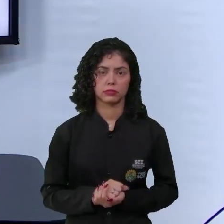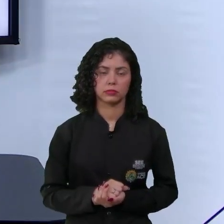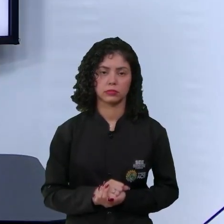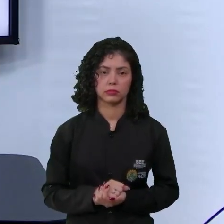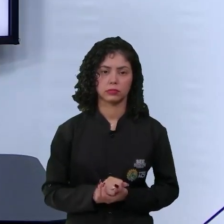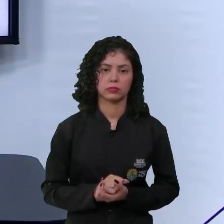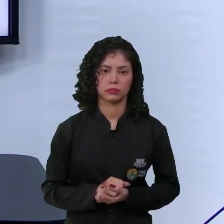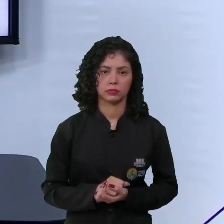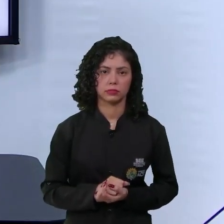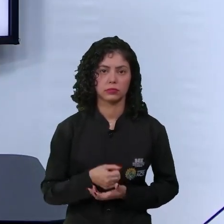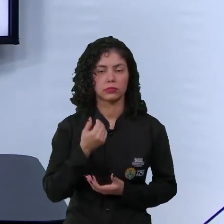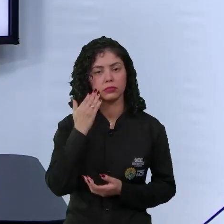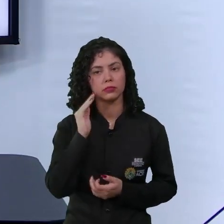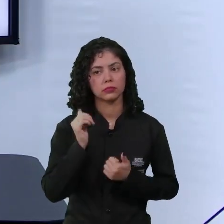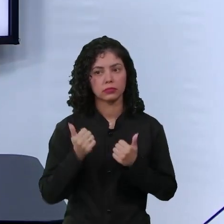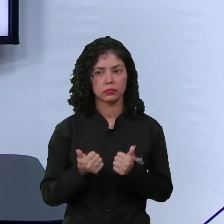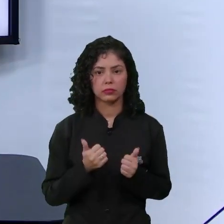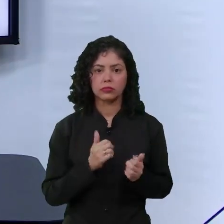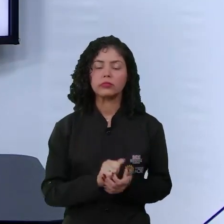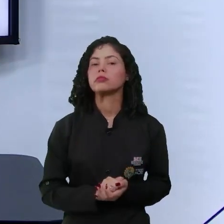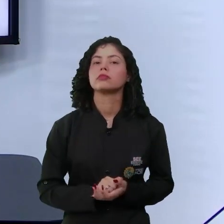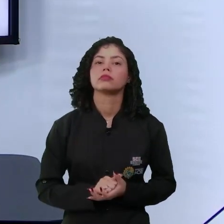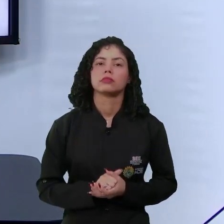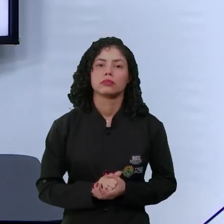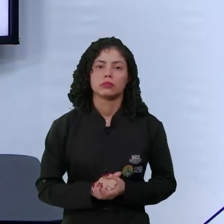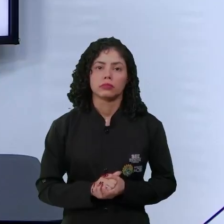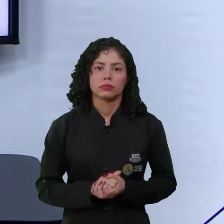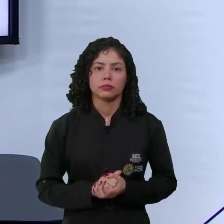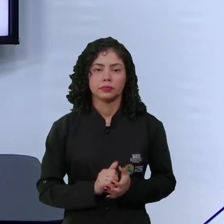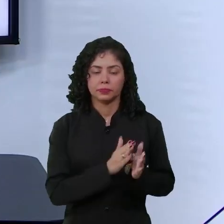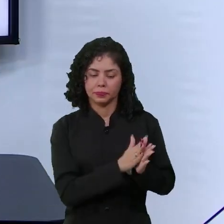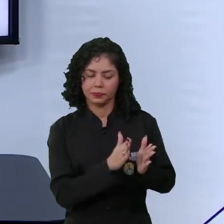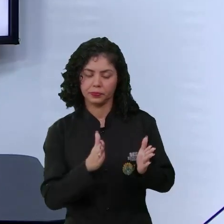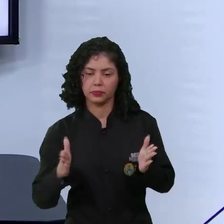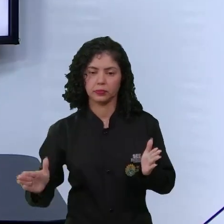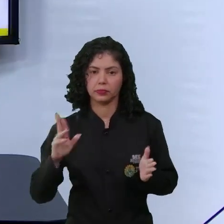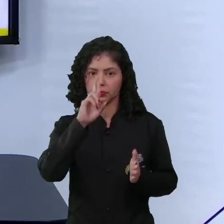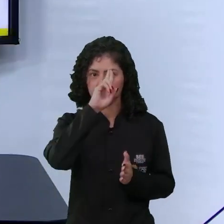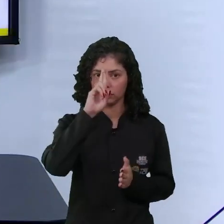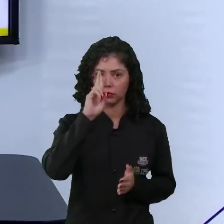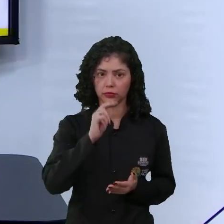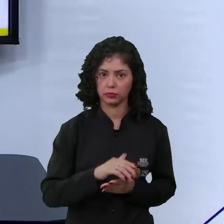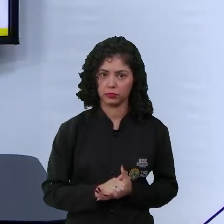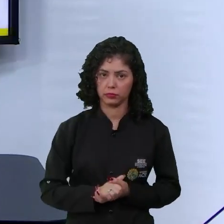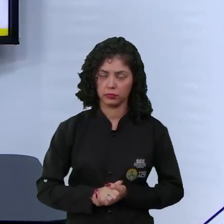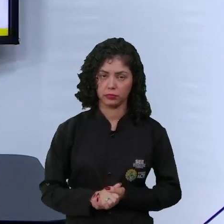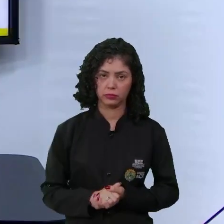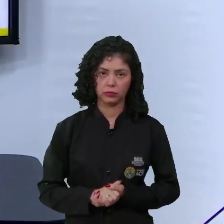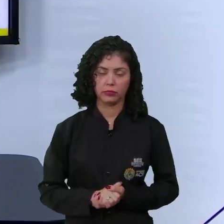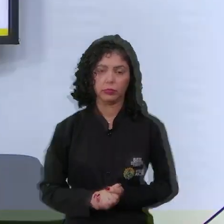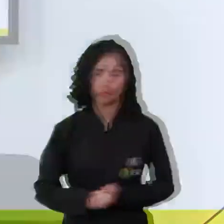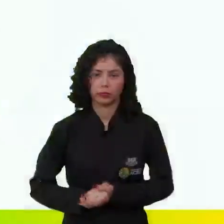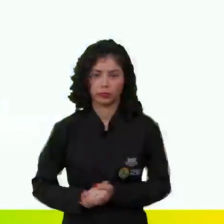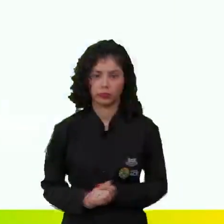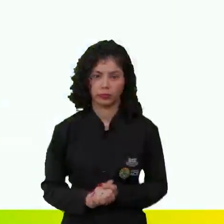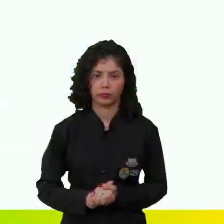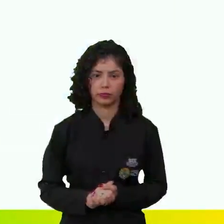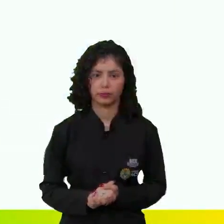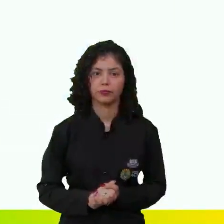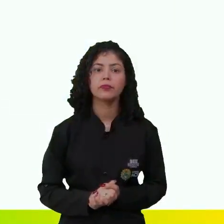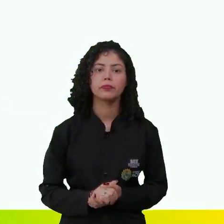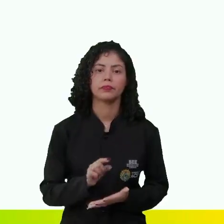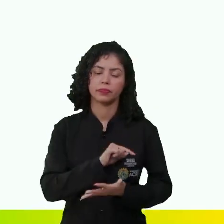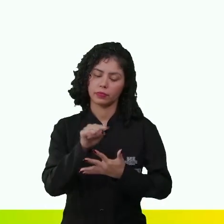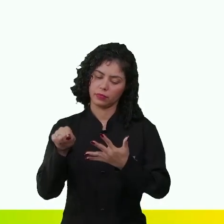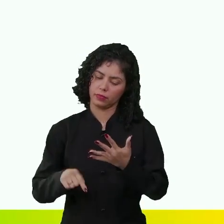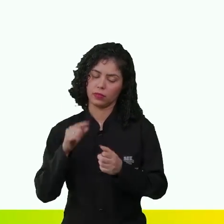Ok? Compreendendo essa linha do tempo, essa historicidade, a gente consegue avançar para falar um pouquinho mais de